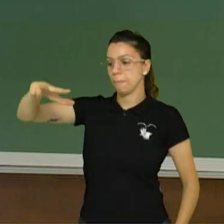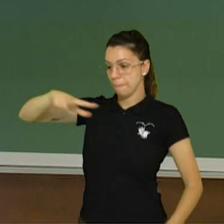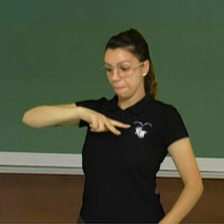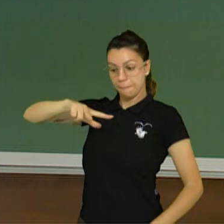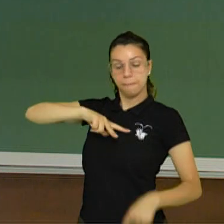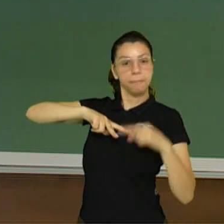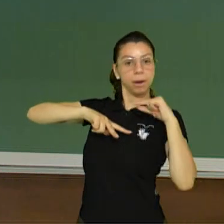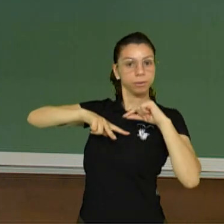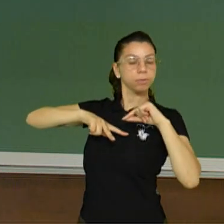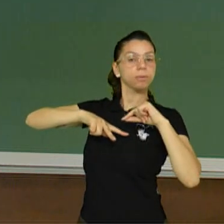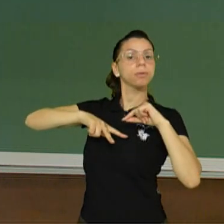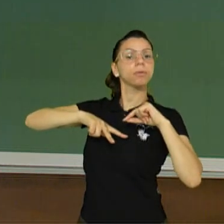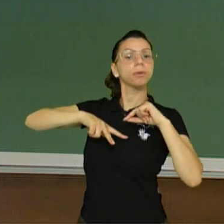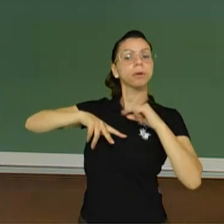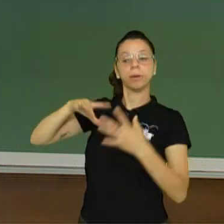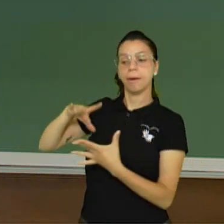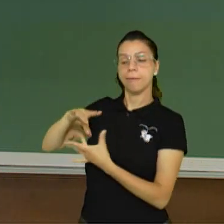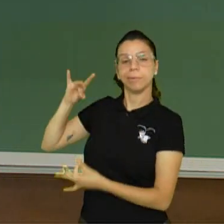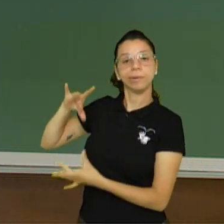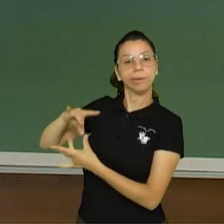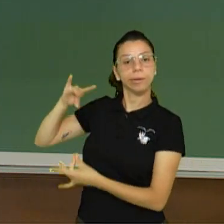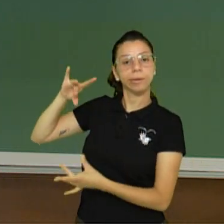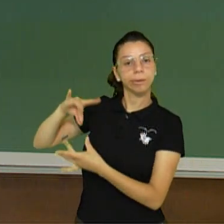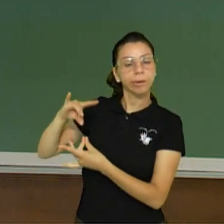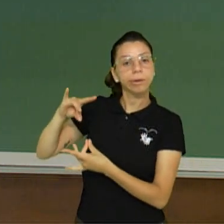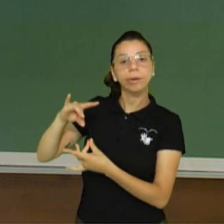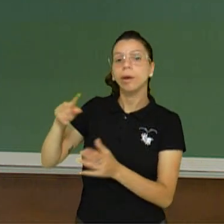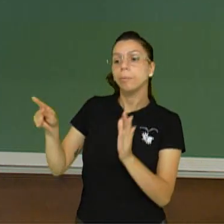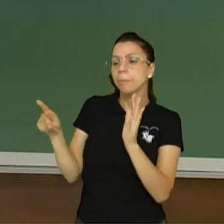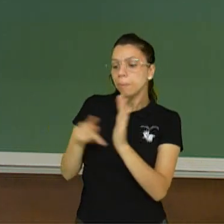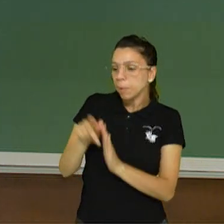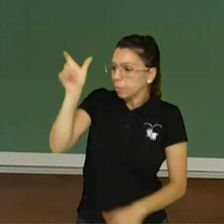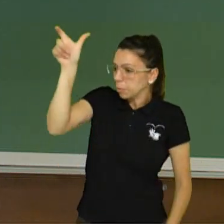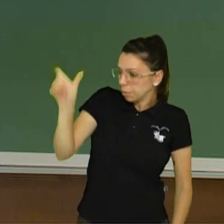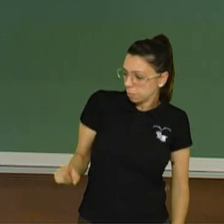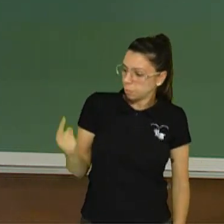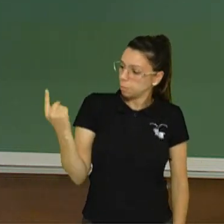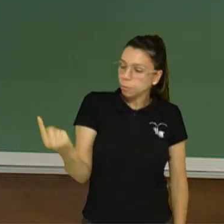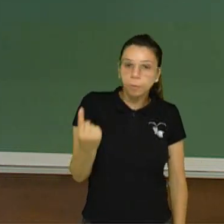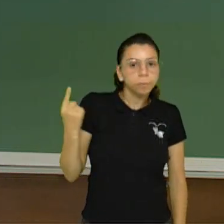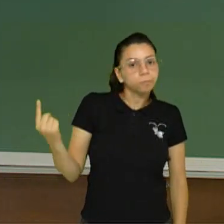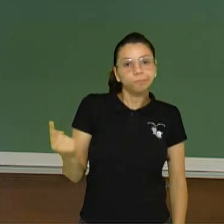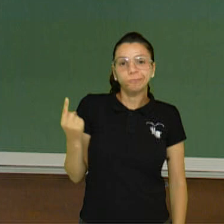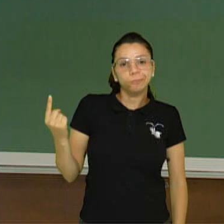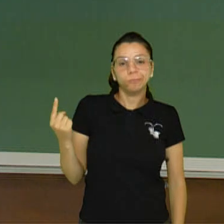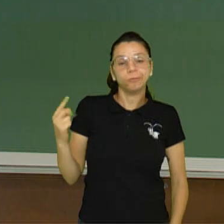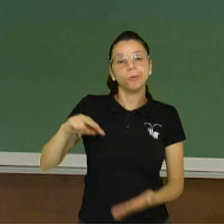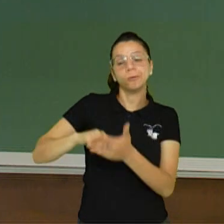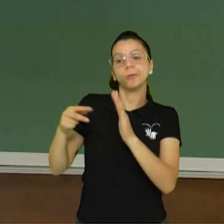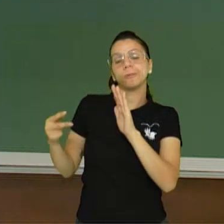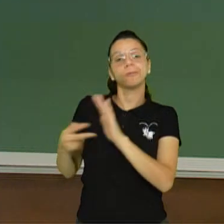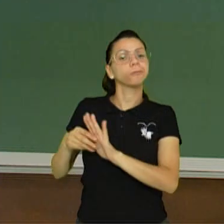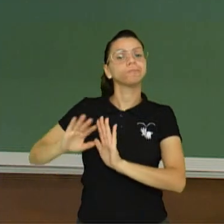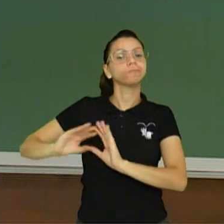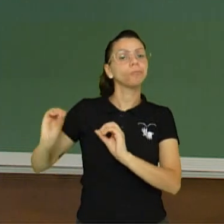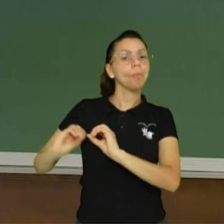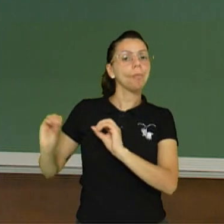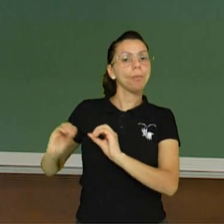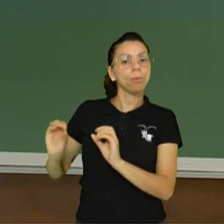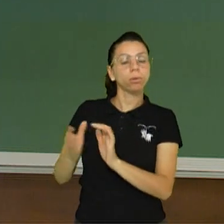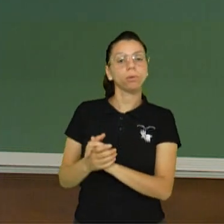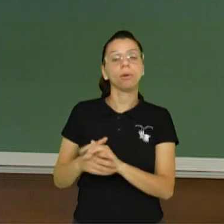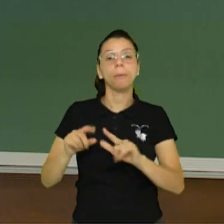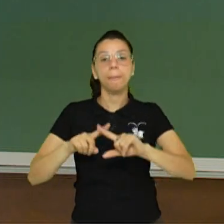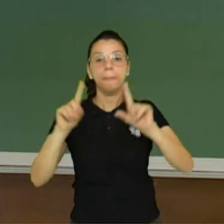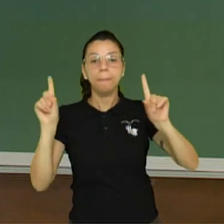que é subjetivo, que é relativo ao sujeito, nunca é levado em conta no pensamento clássico. Né? Mas